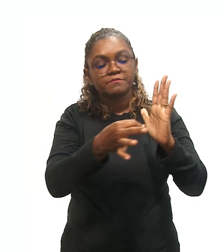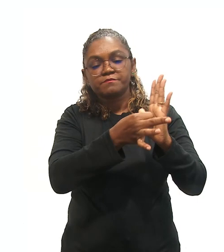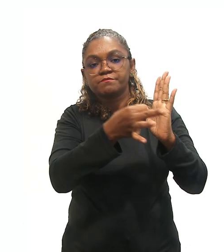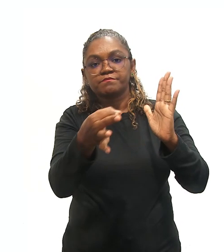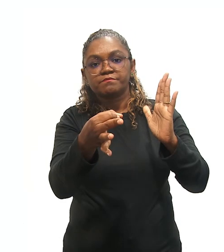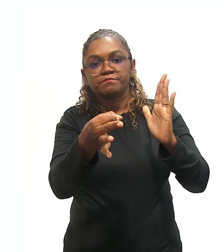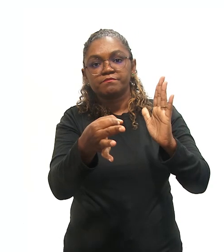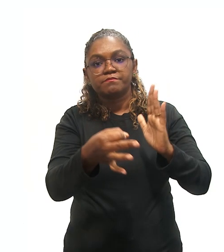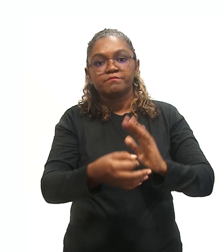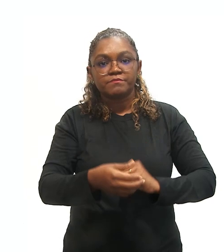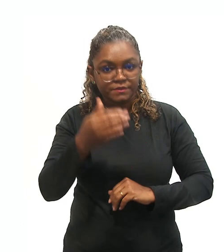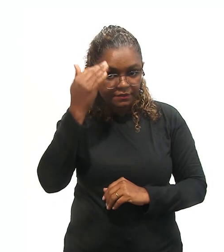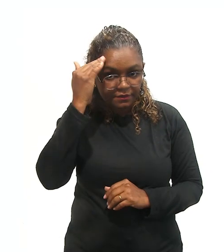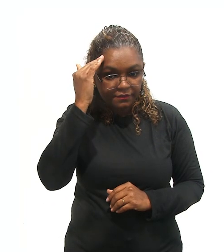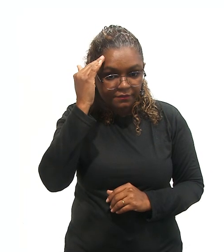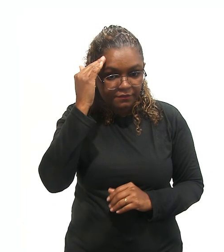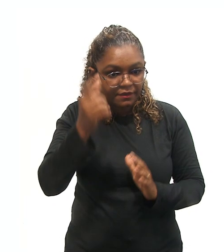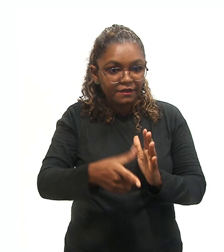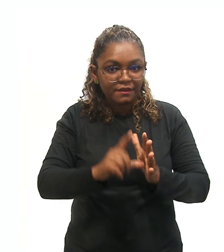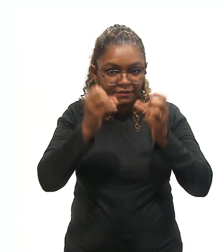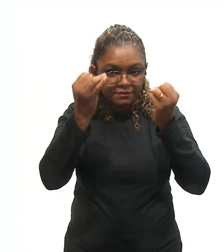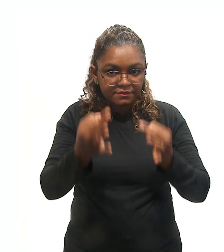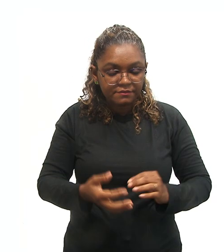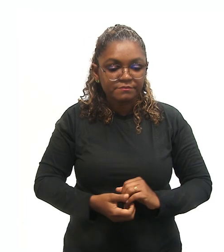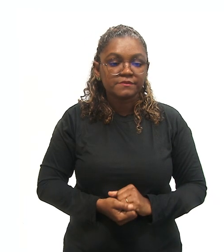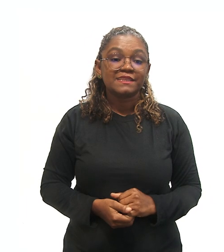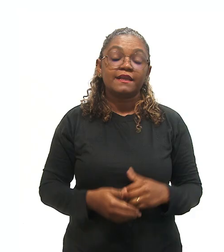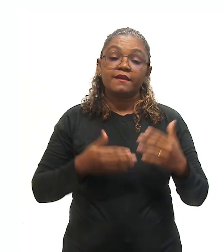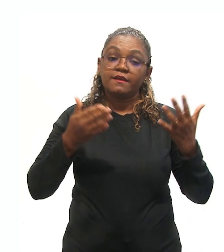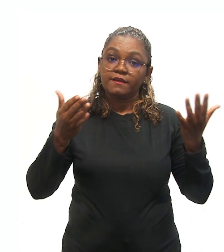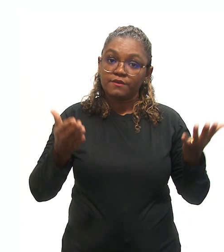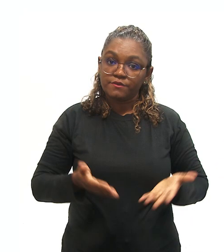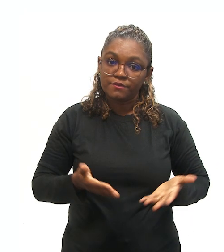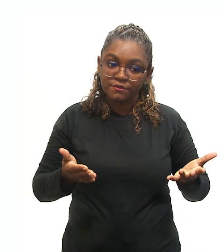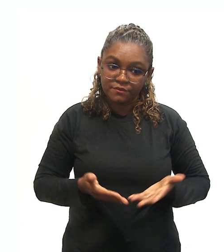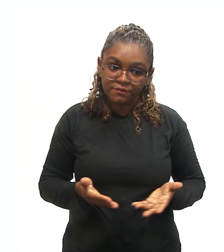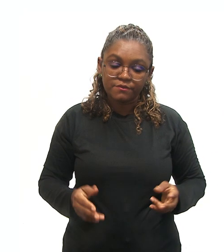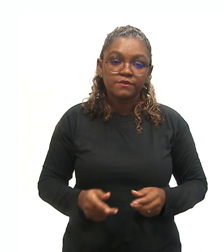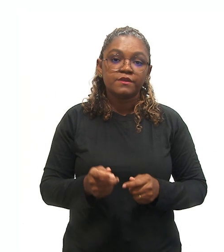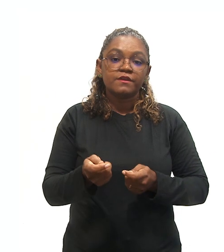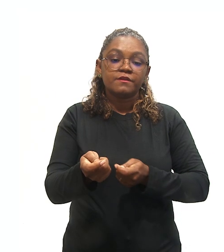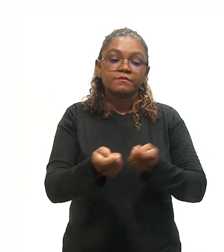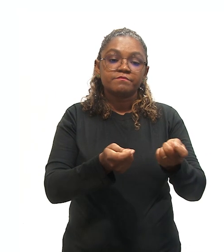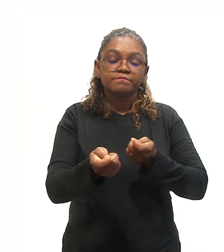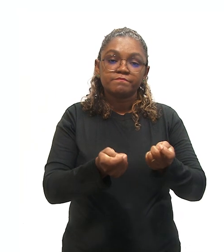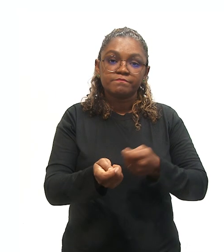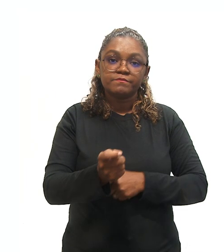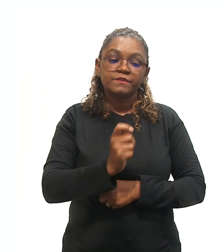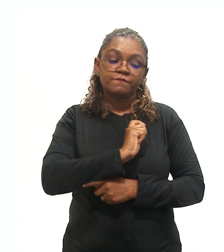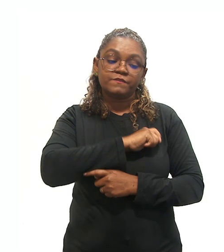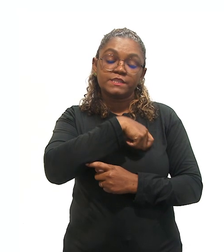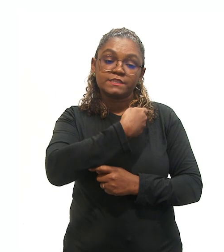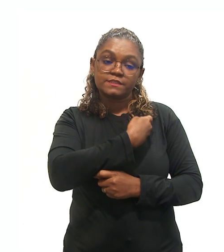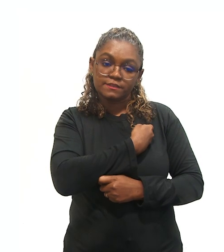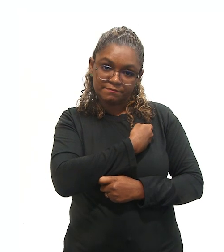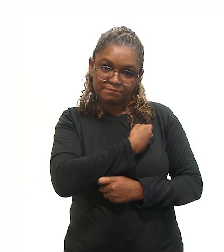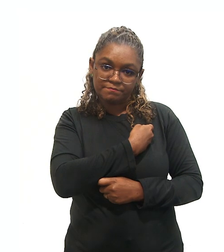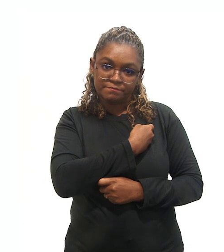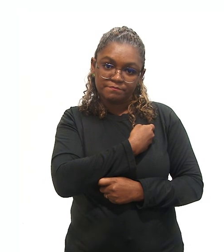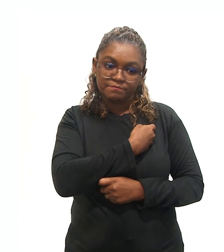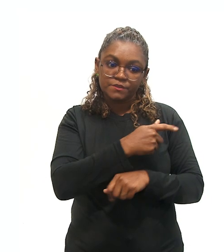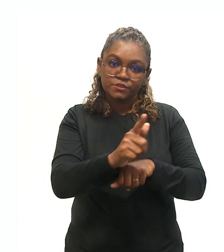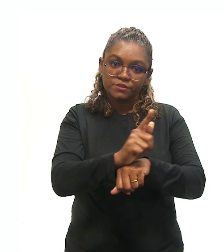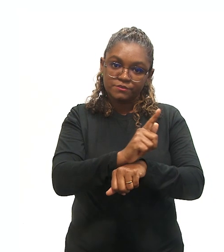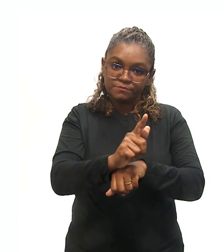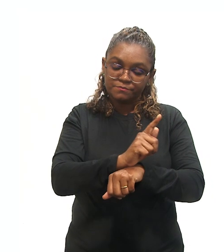prévio, como já falamos anteriormente. Da fiscalização da gestão fiscal. O Poder Legislativo, diretamente